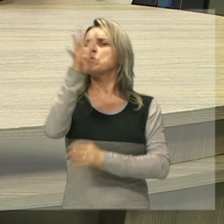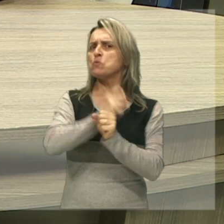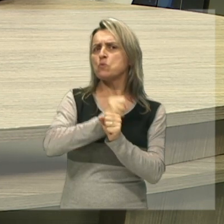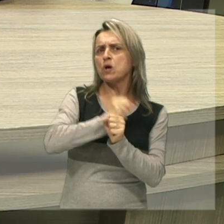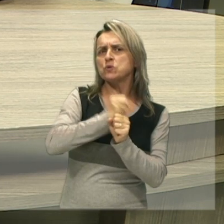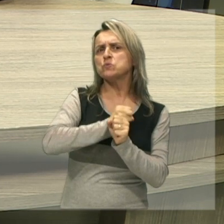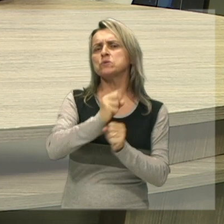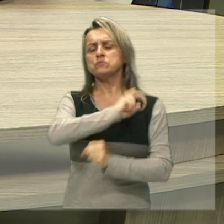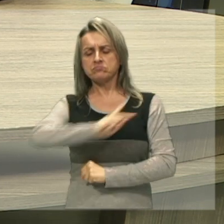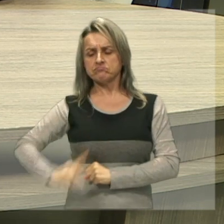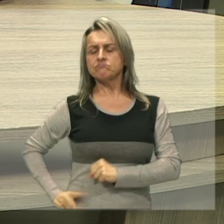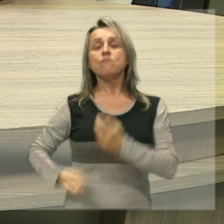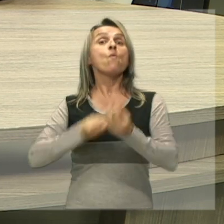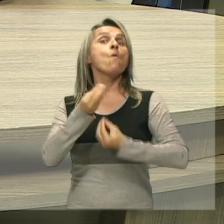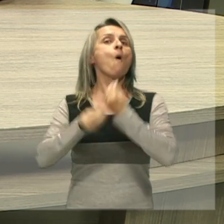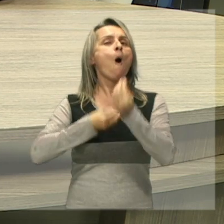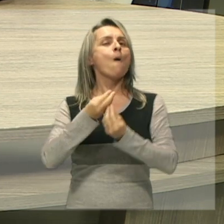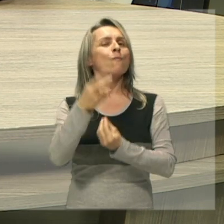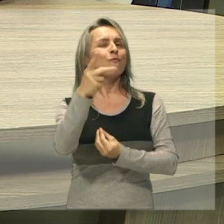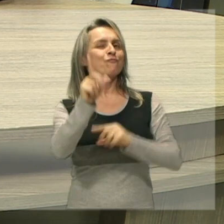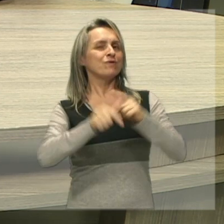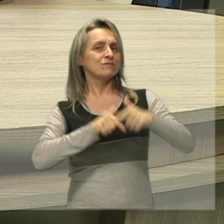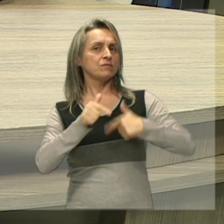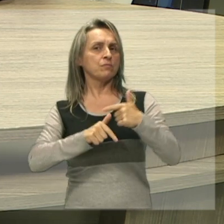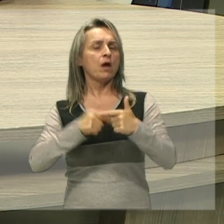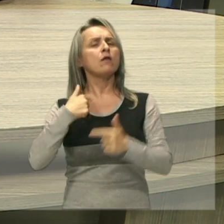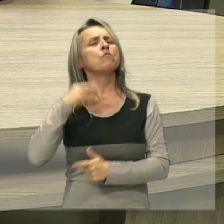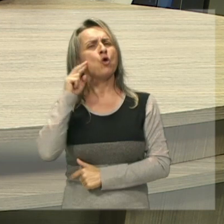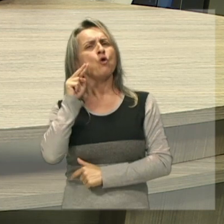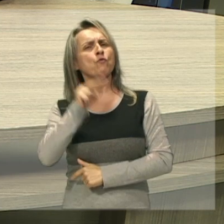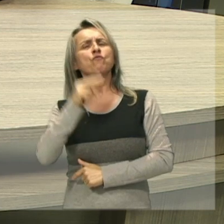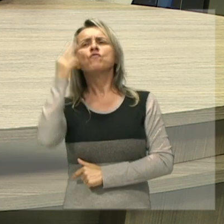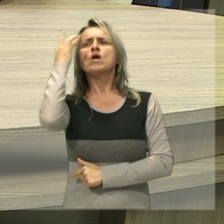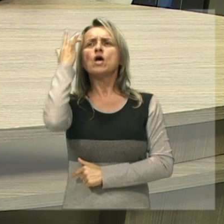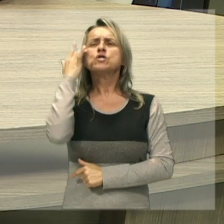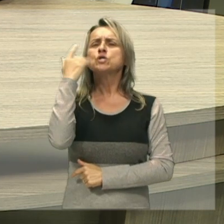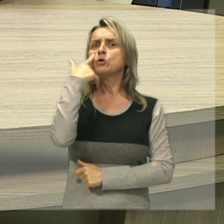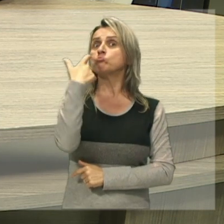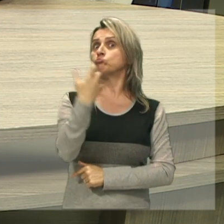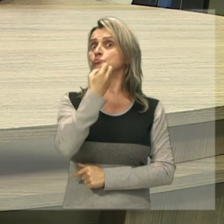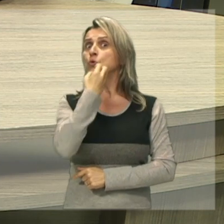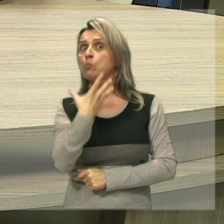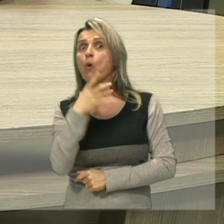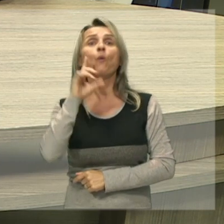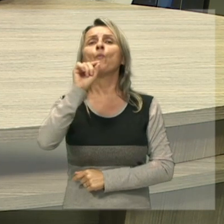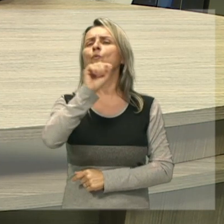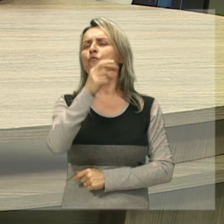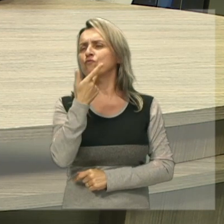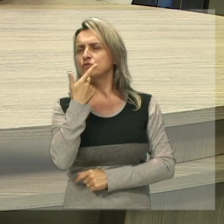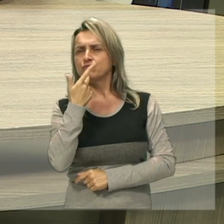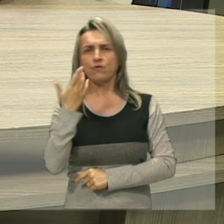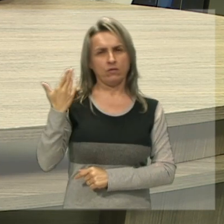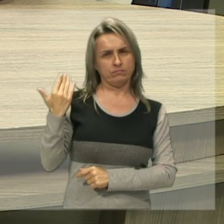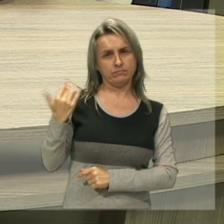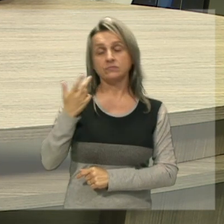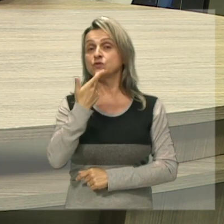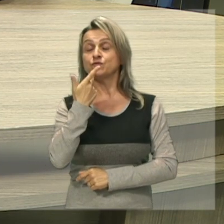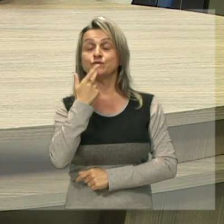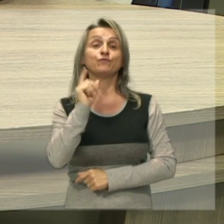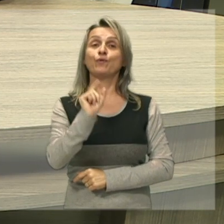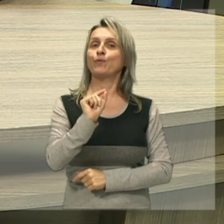Conselho. E achei muito interessante um ponto que você destacou durante a tua fala. Você disse